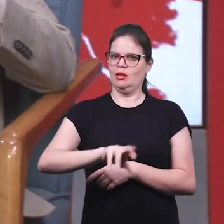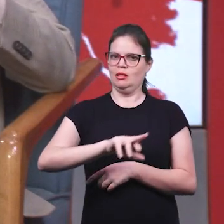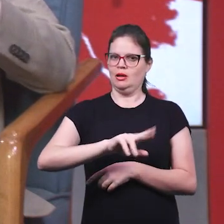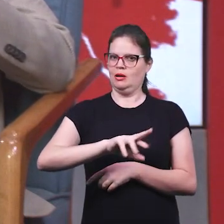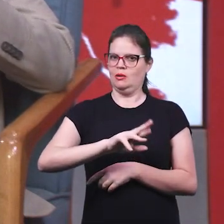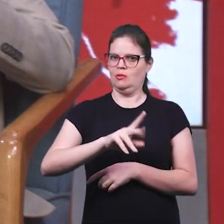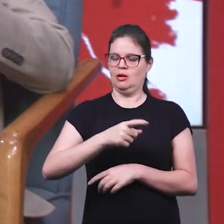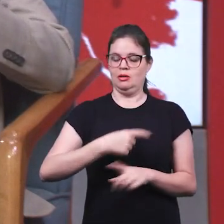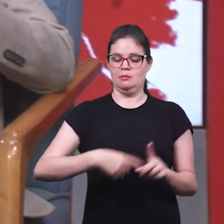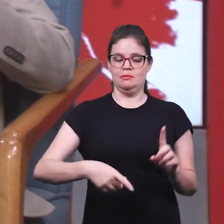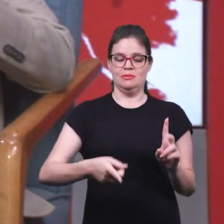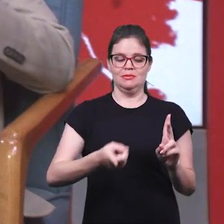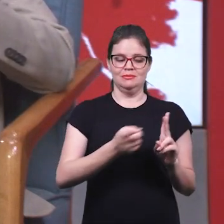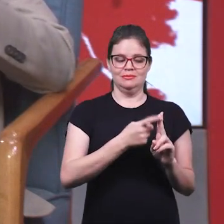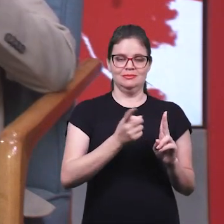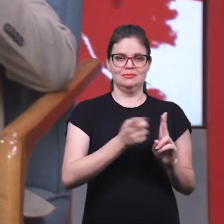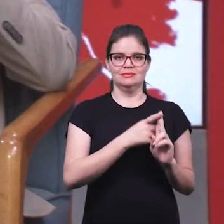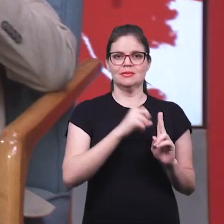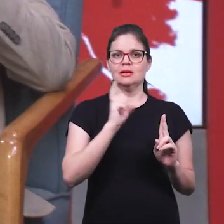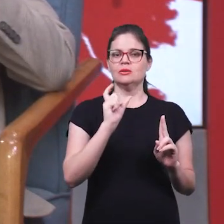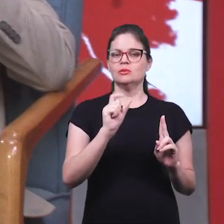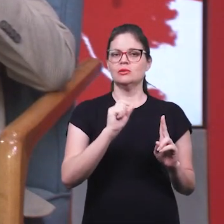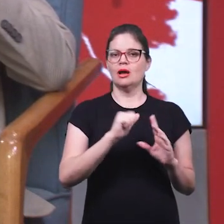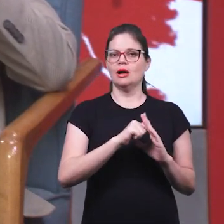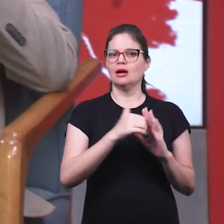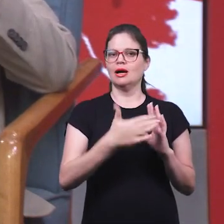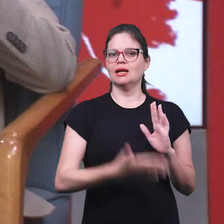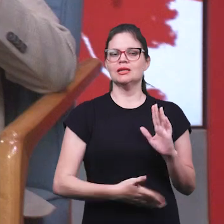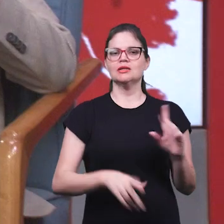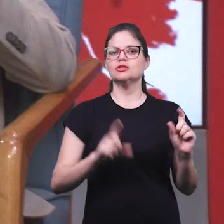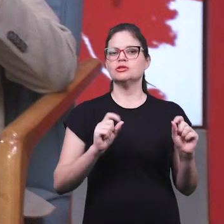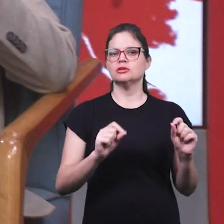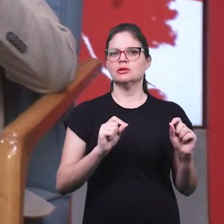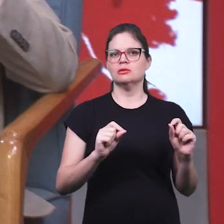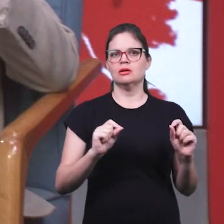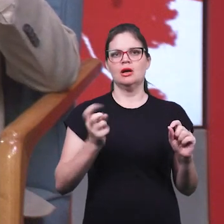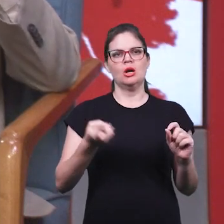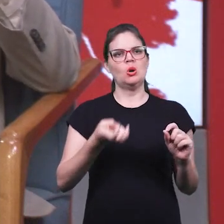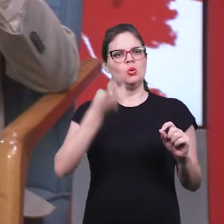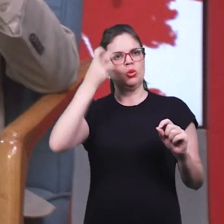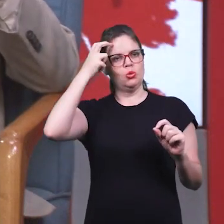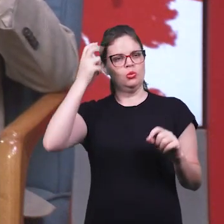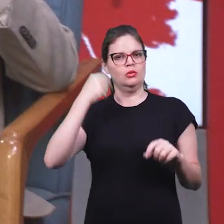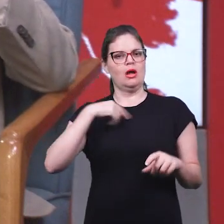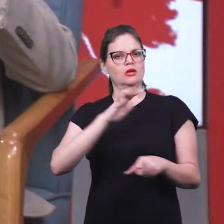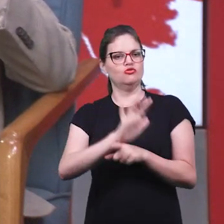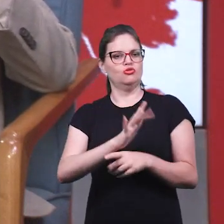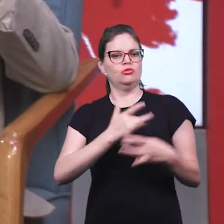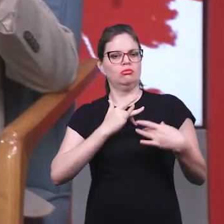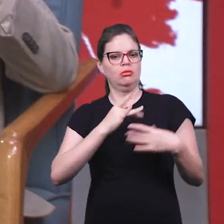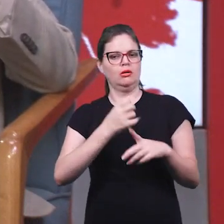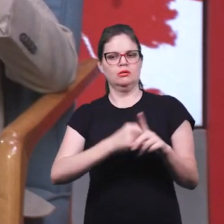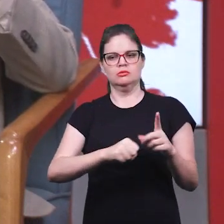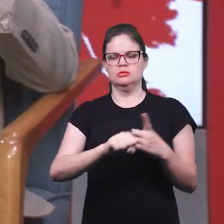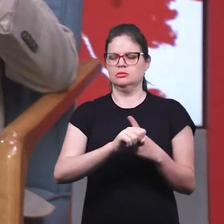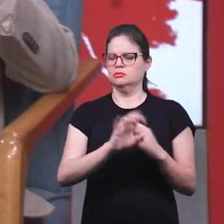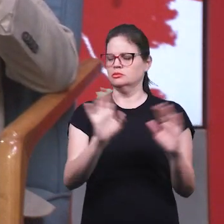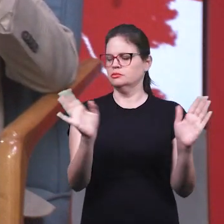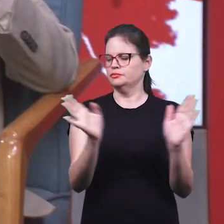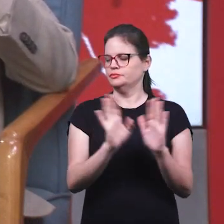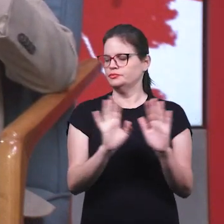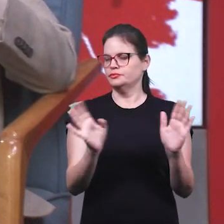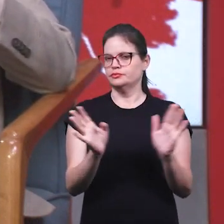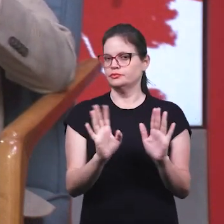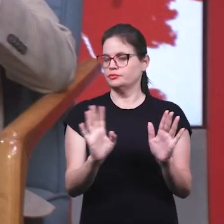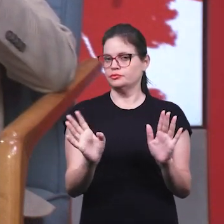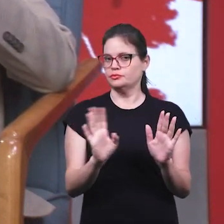isso. A primeira característica do diácono não é cultural, social, nada